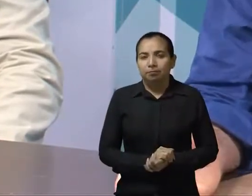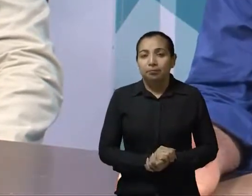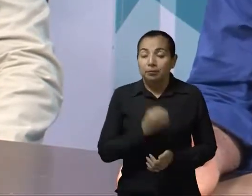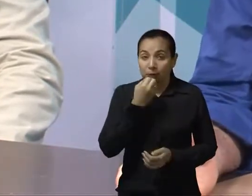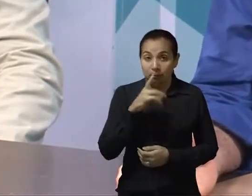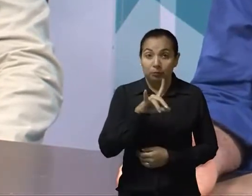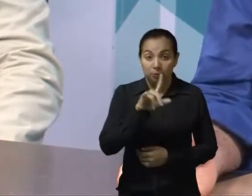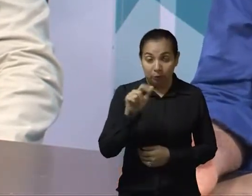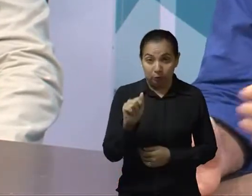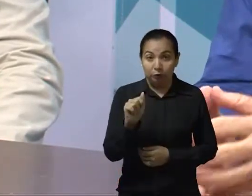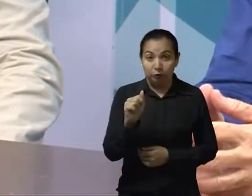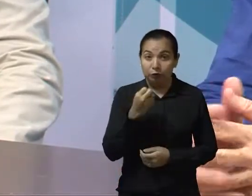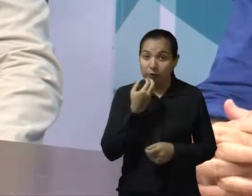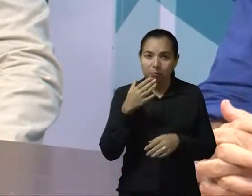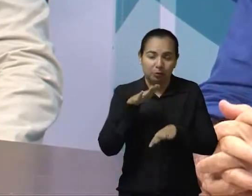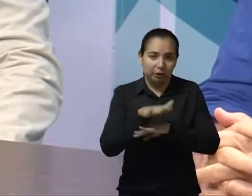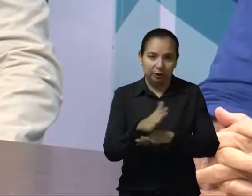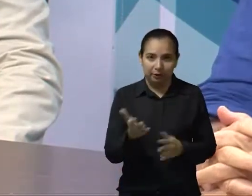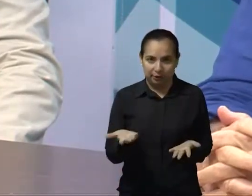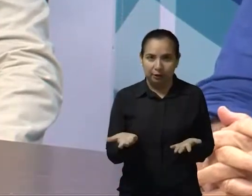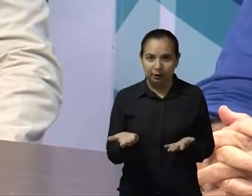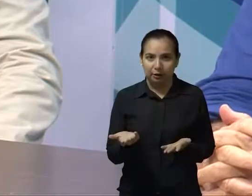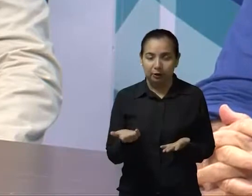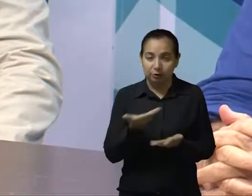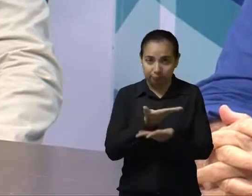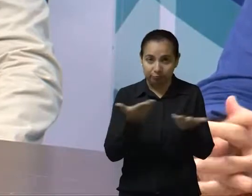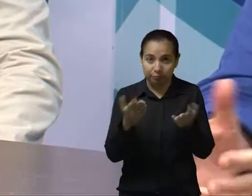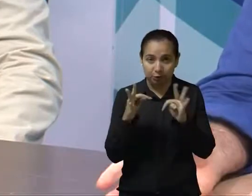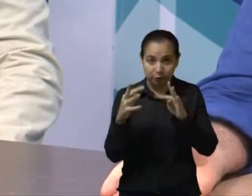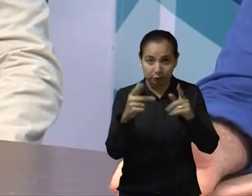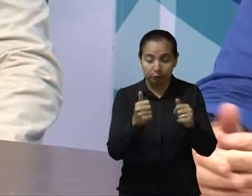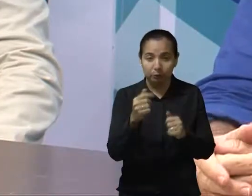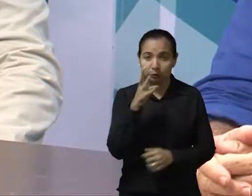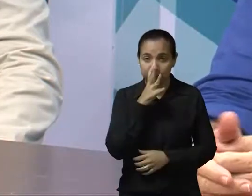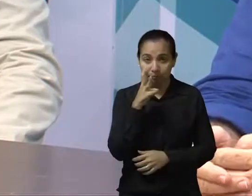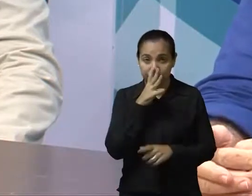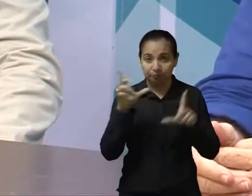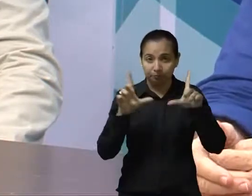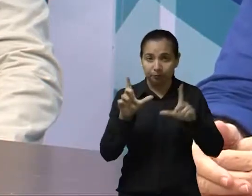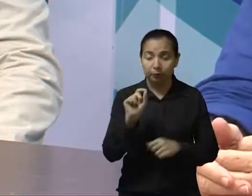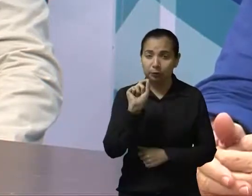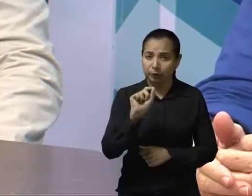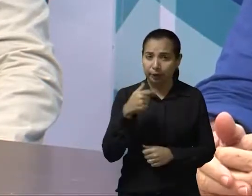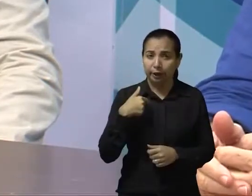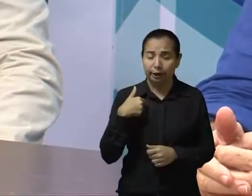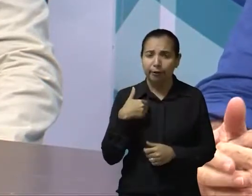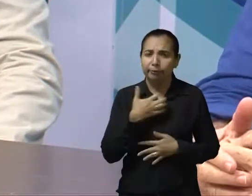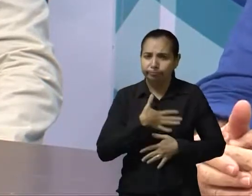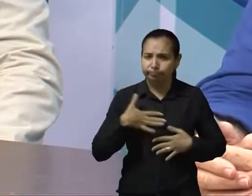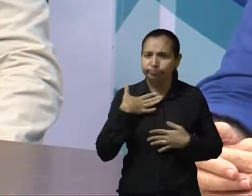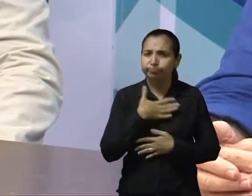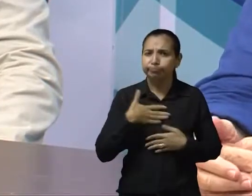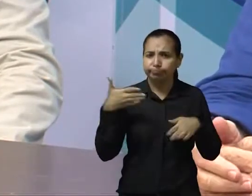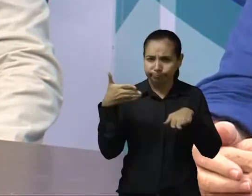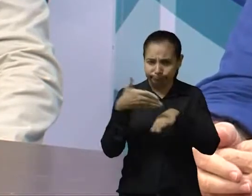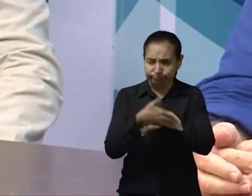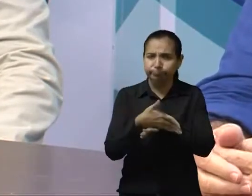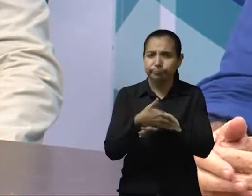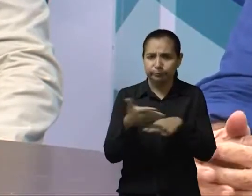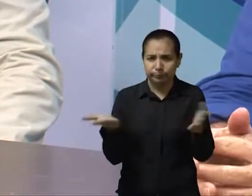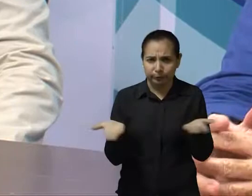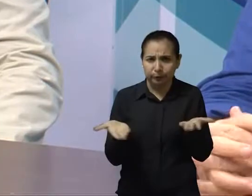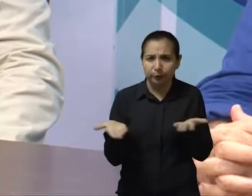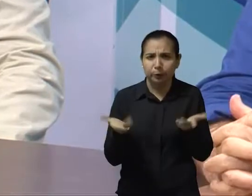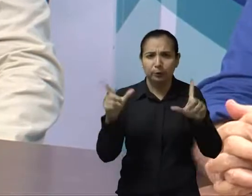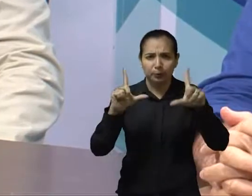Bom dia, boa tarde aos telespectadores. Para mim é uma grata satisfação participar de mais um programa onde